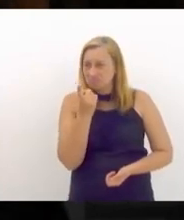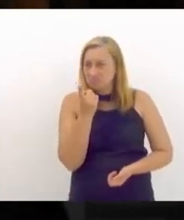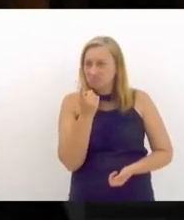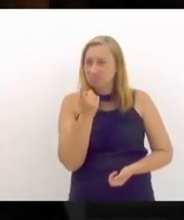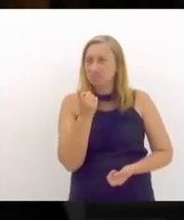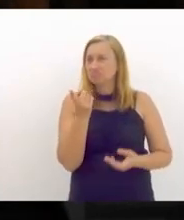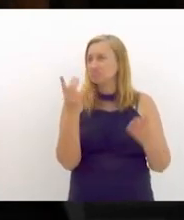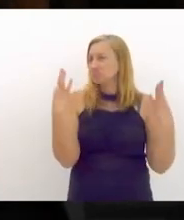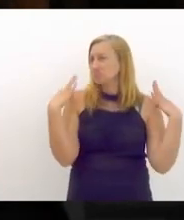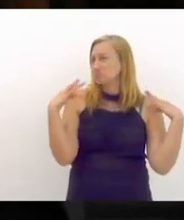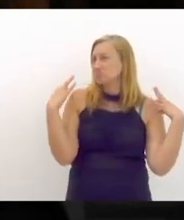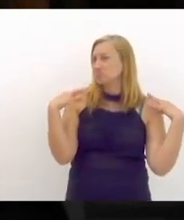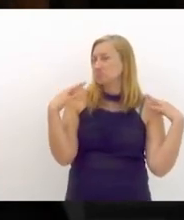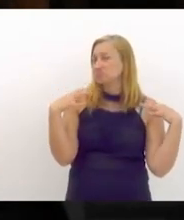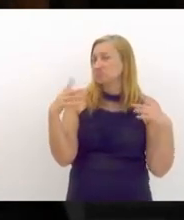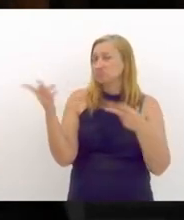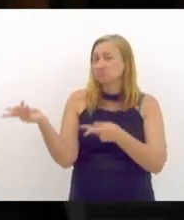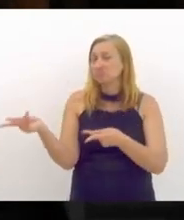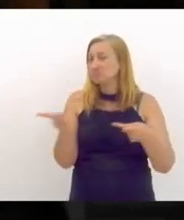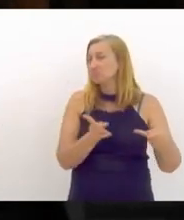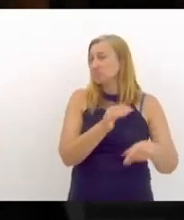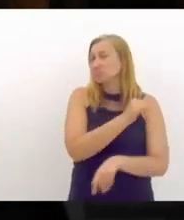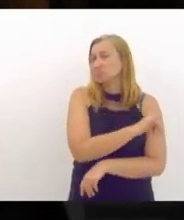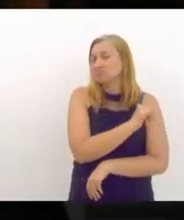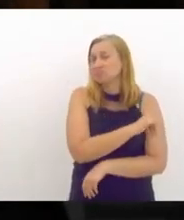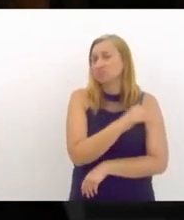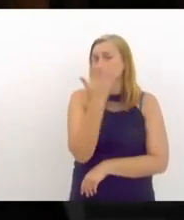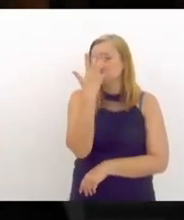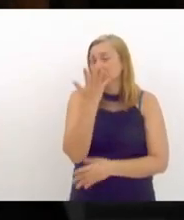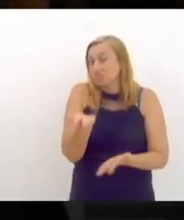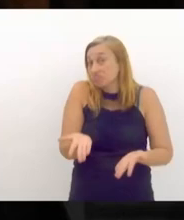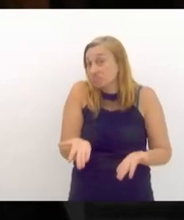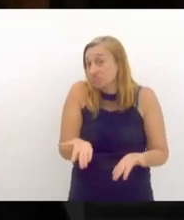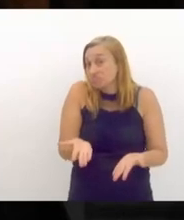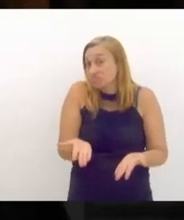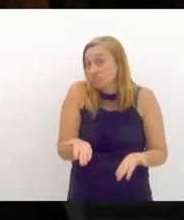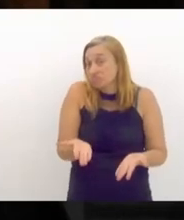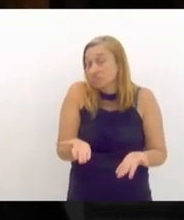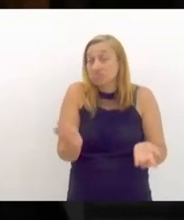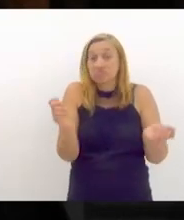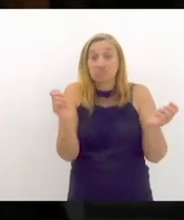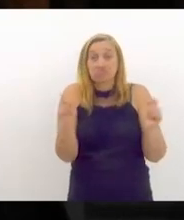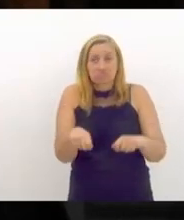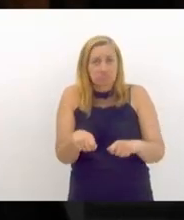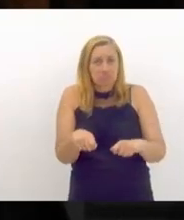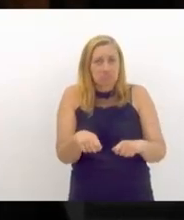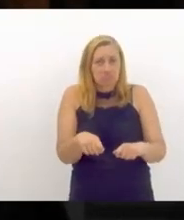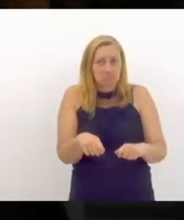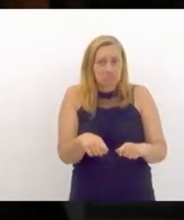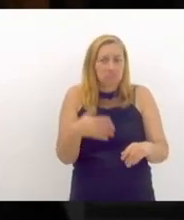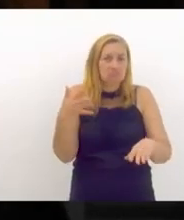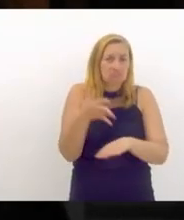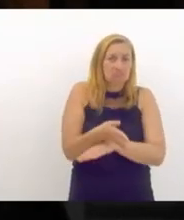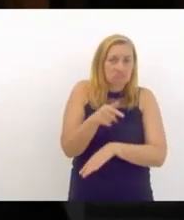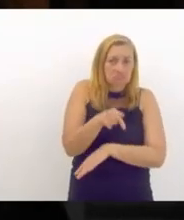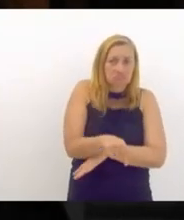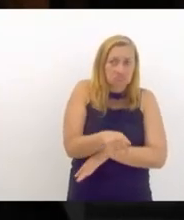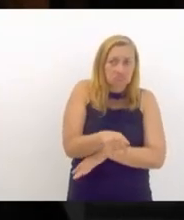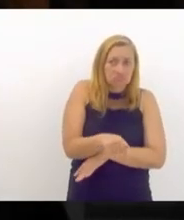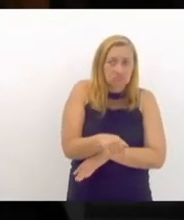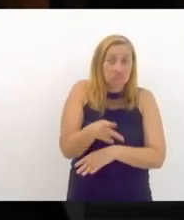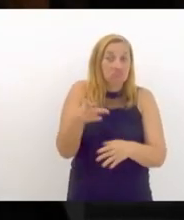turistas, vão querer vir ao Rio de Janeiro nesse carnaval, com a possibilidade de chegar aqui